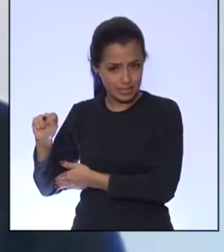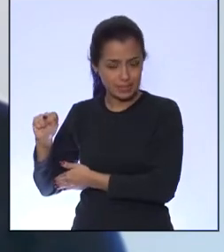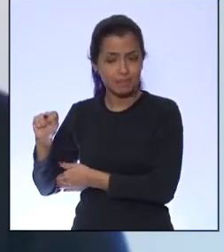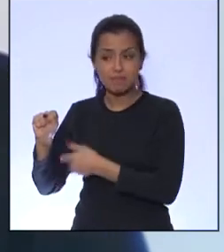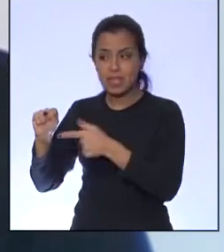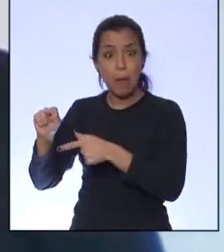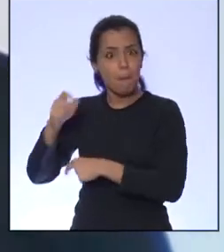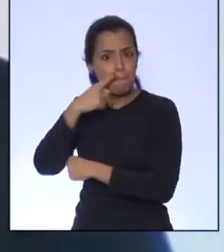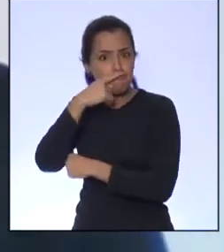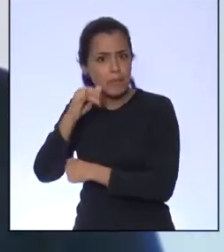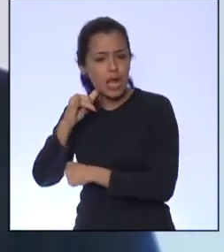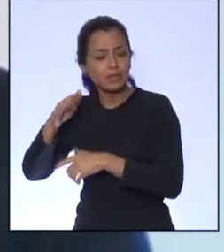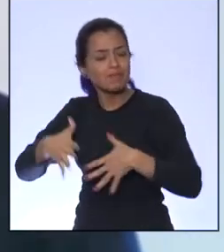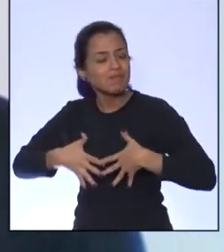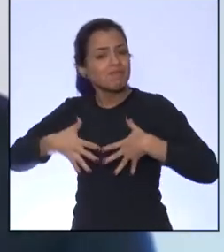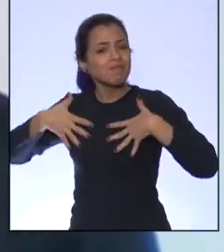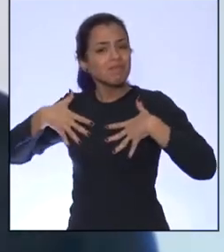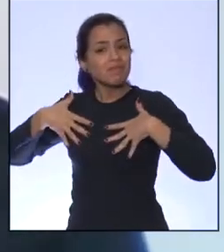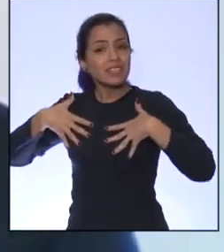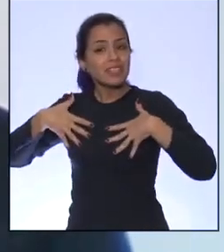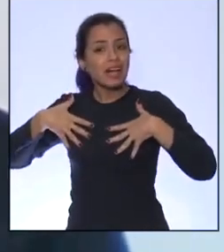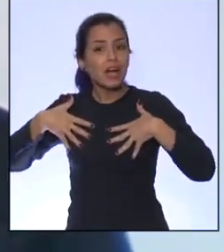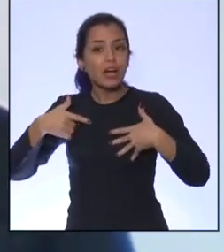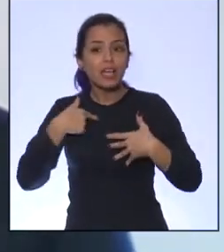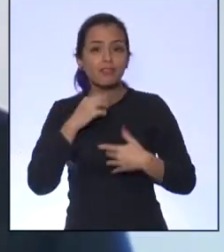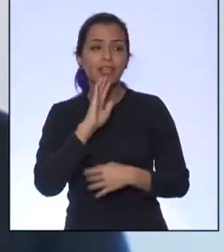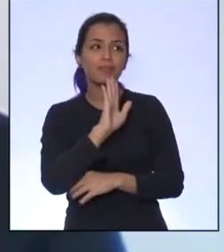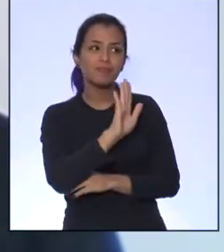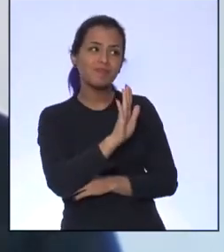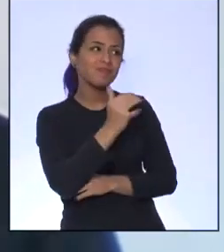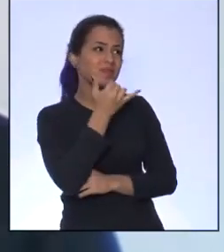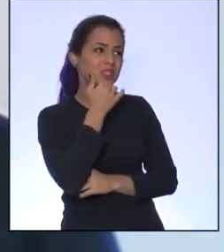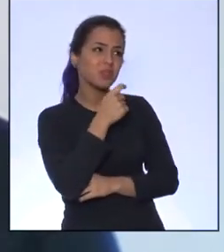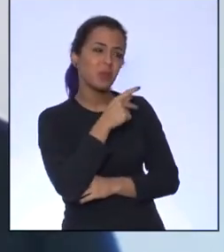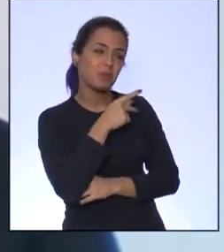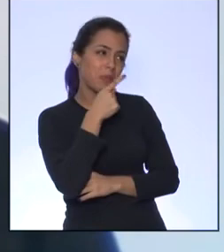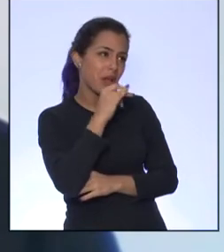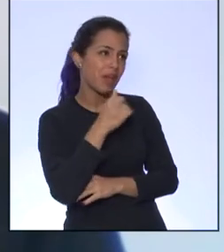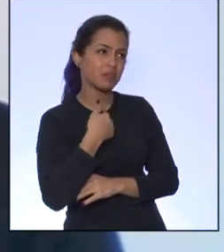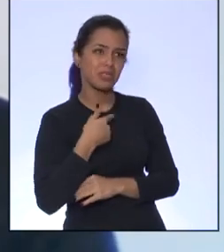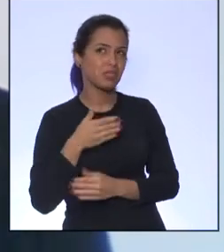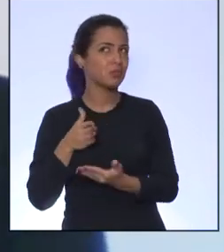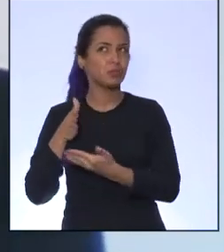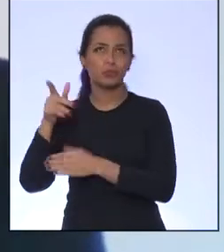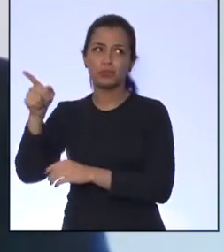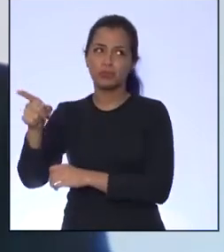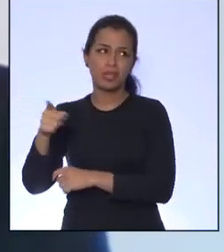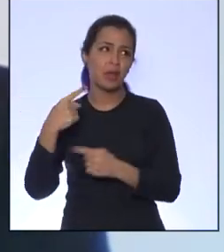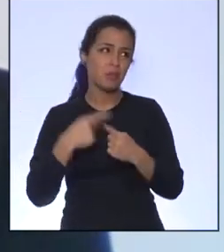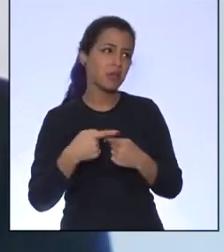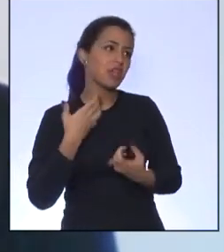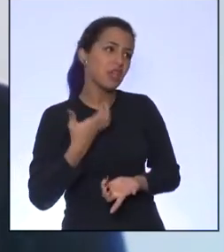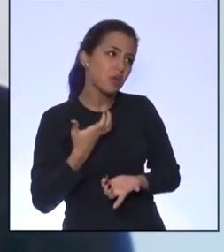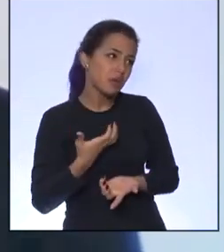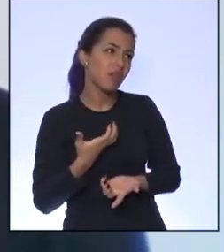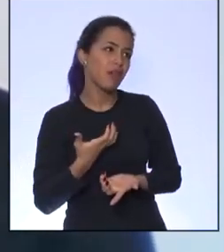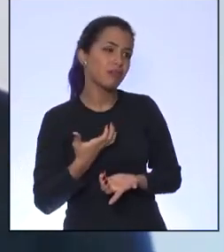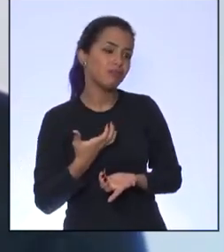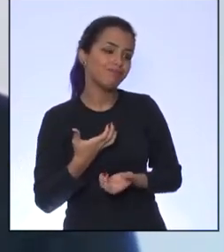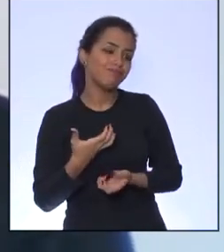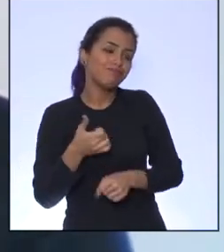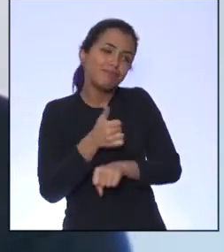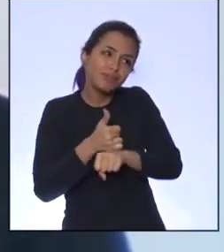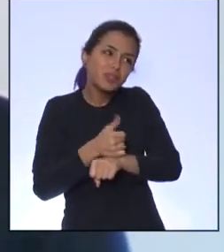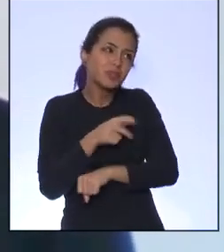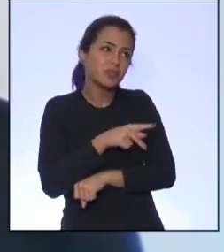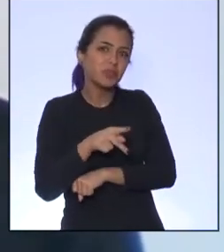a ele, não, pai, eu não vou para a Petrobras, porque eu quero ser professor. Ele quase morre do coração,